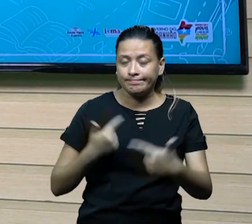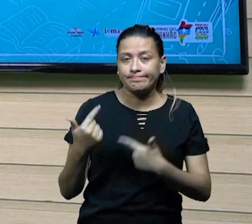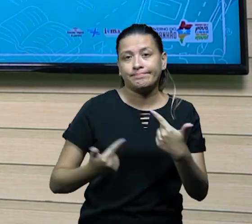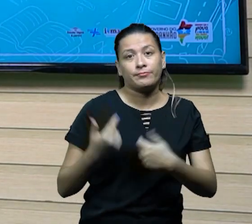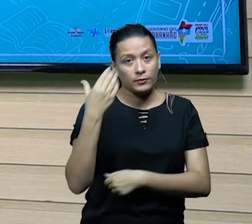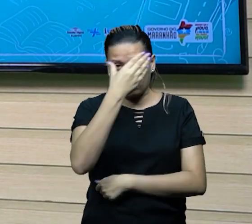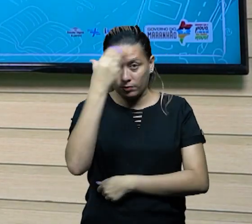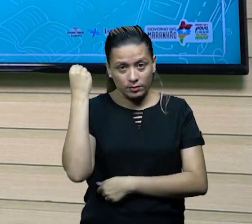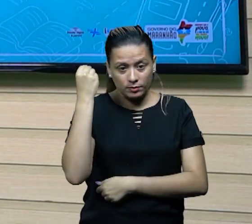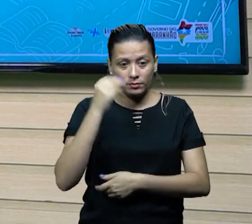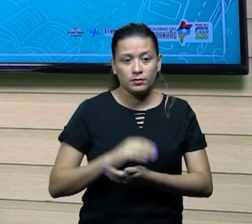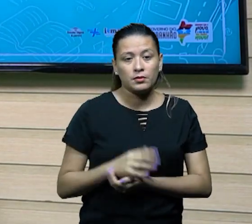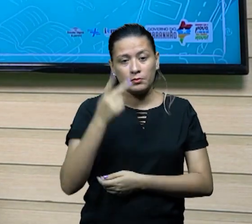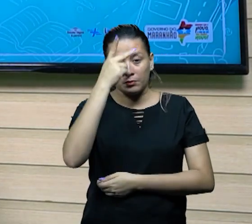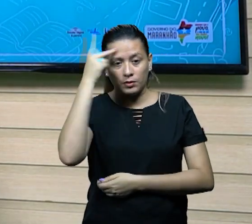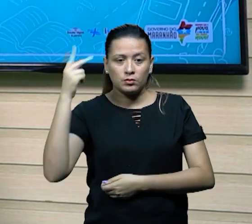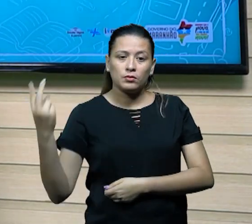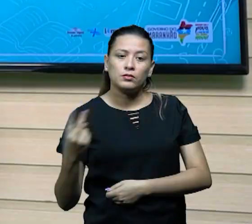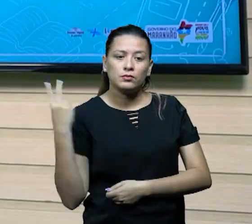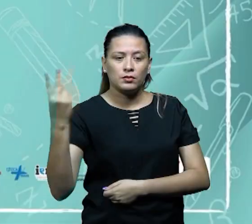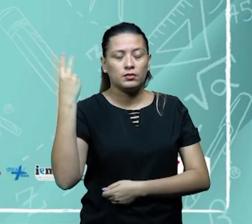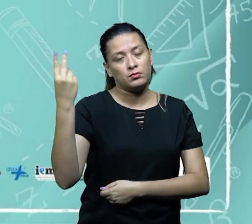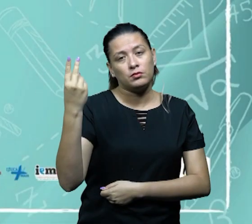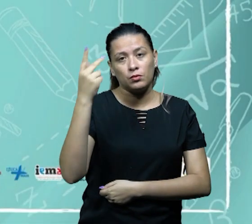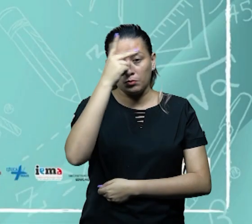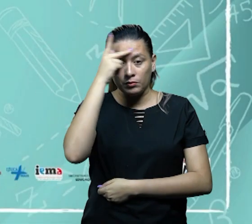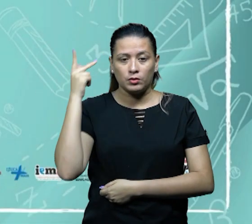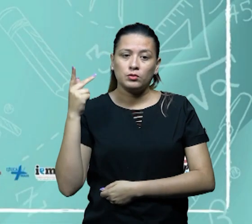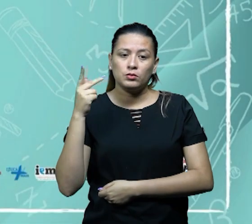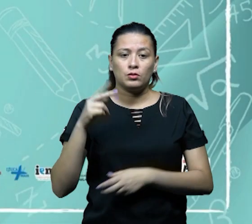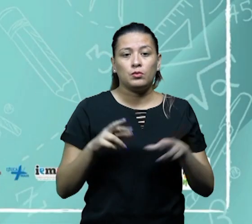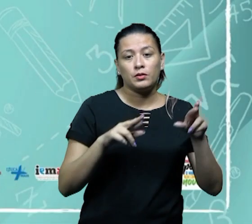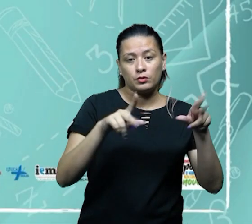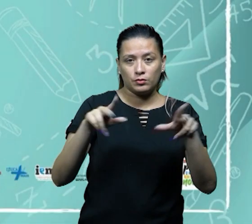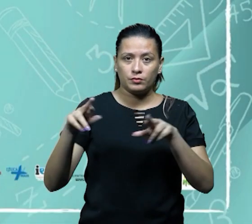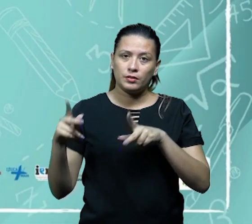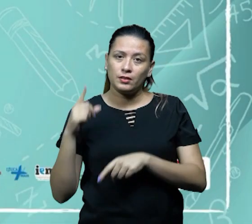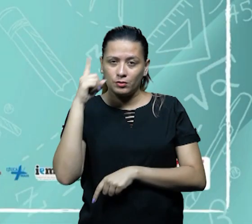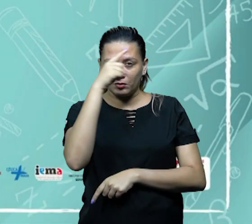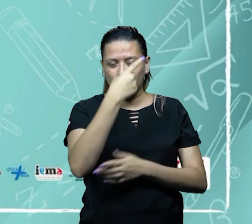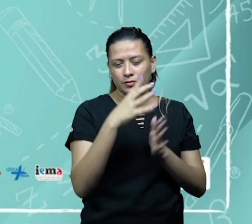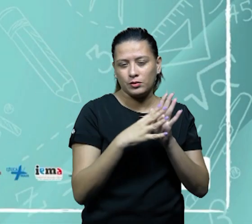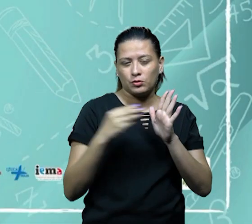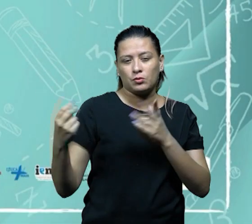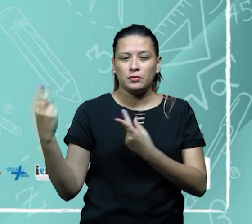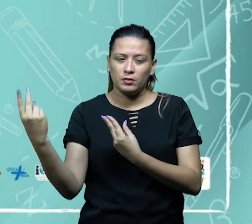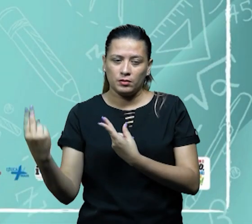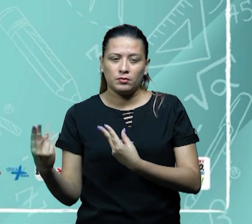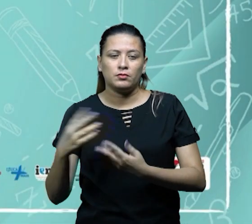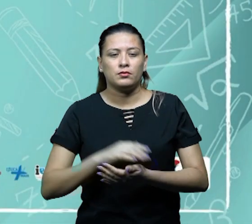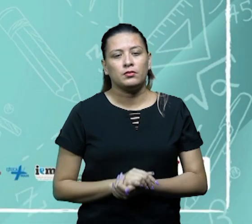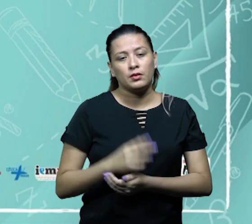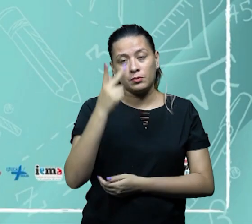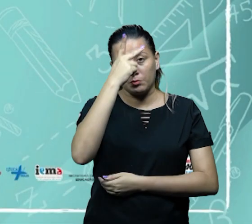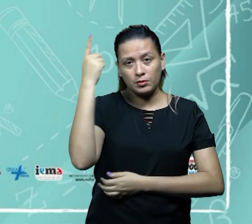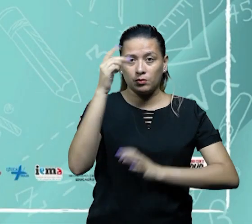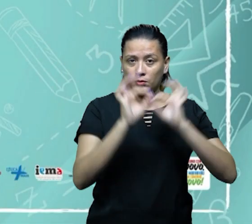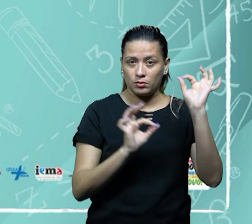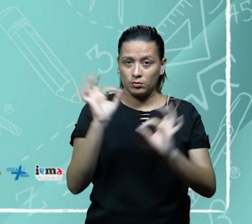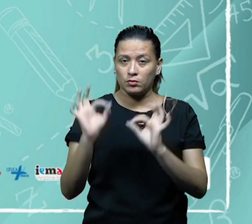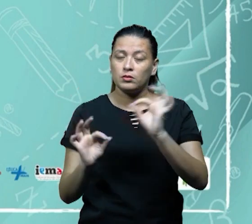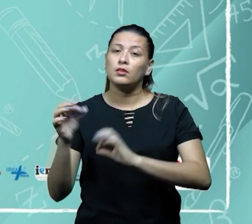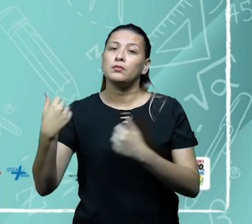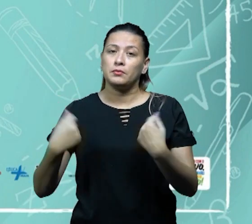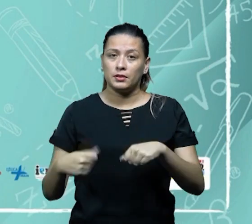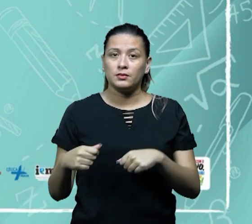inspira para trabalhar, para produzir mais. Então não vamos esquecer disso, tá? Pessoas devem ter valor, pessoas devem ser